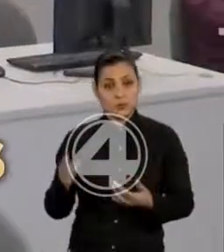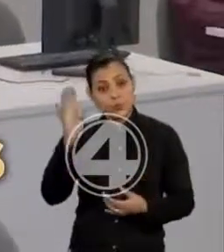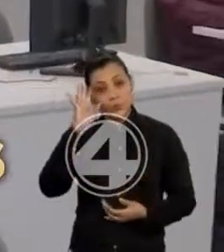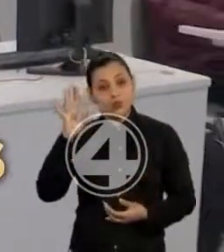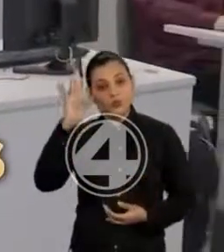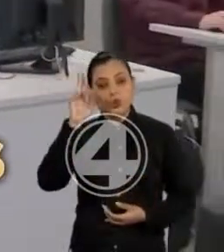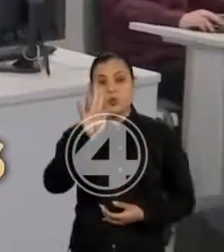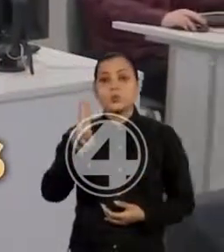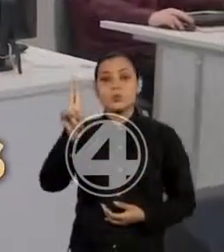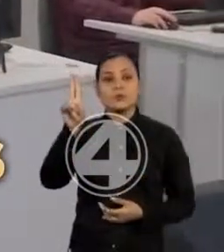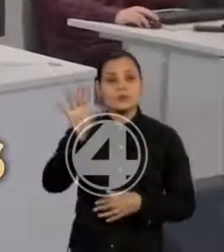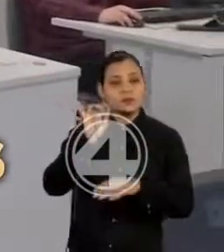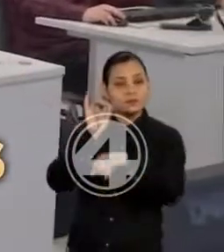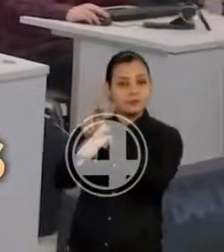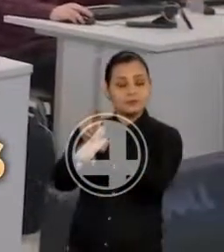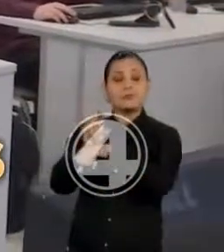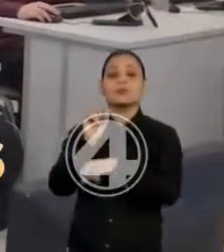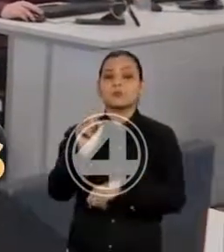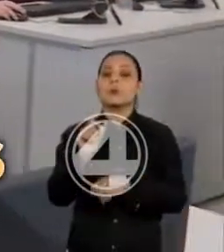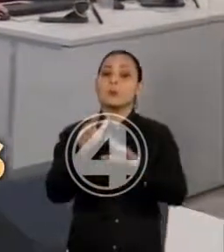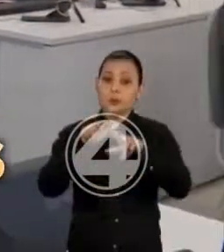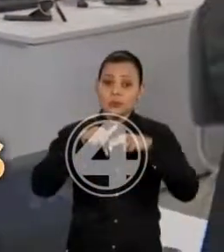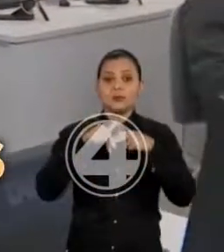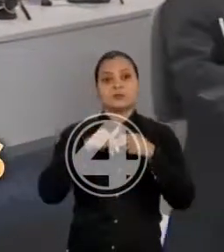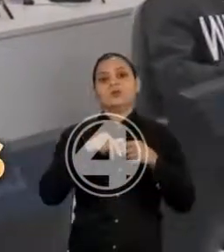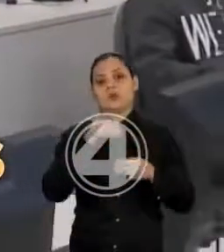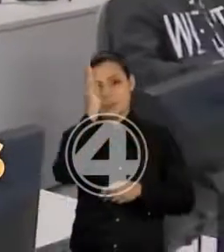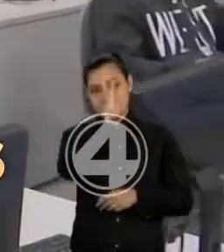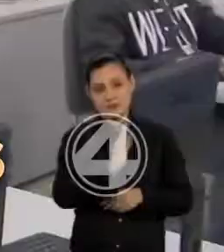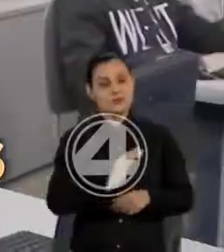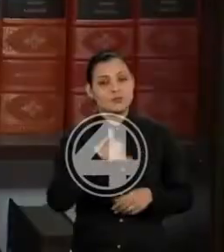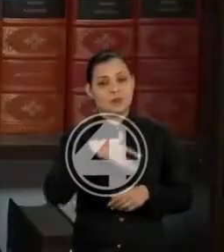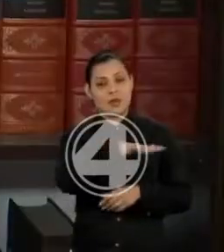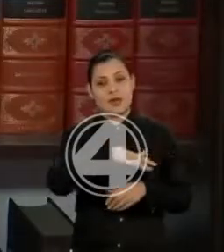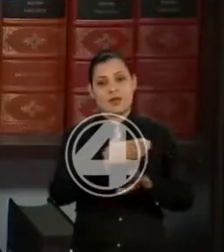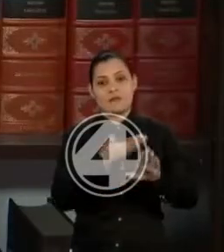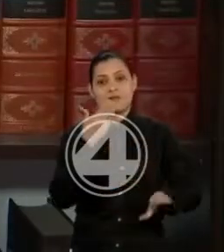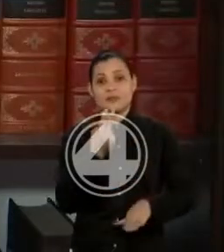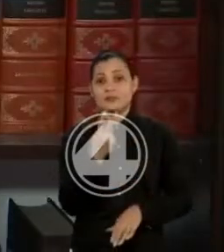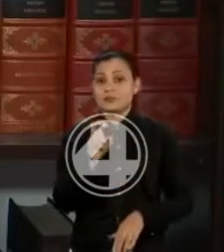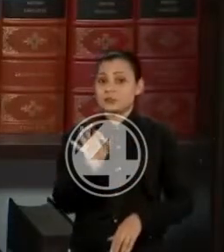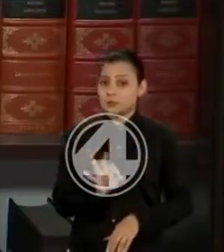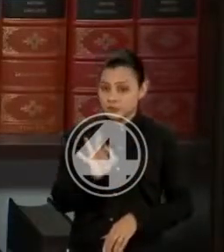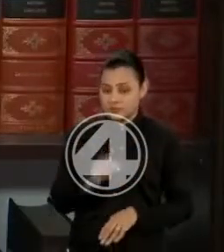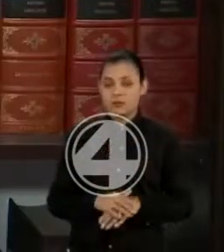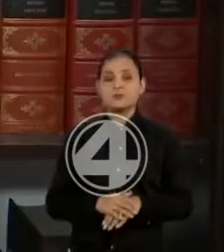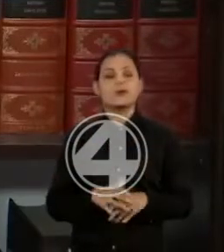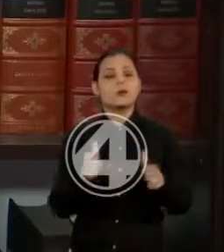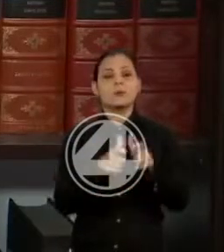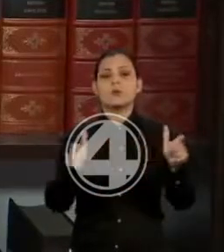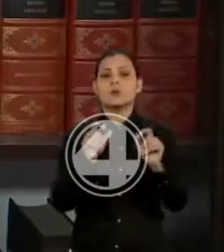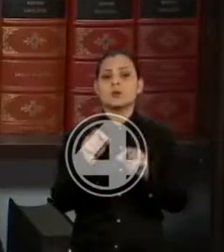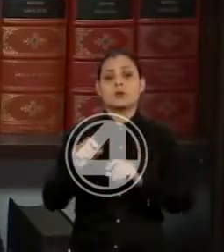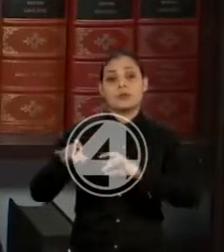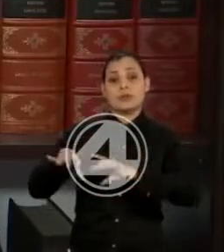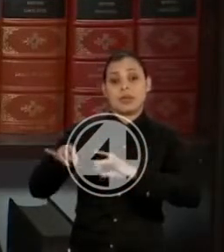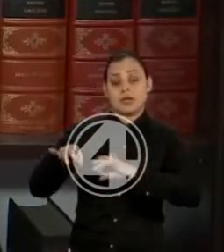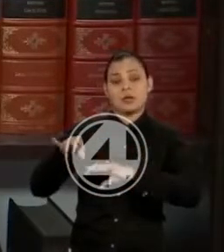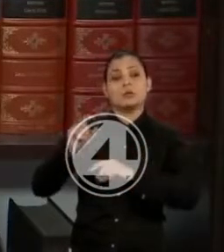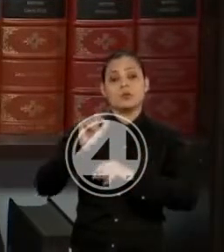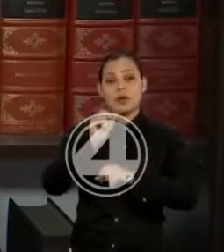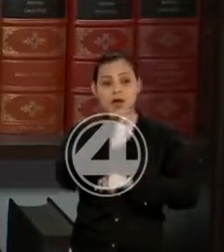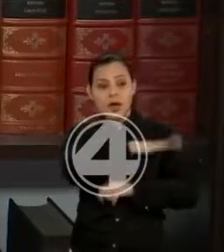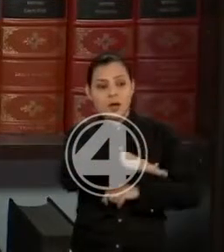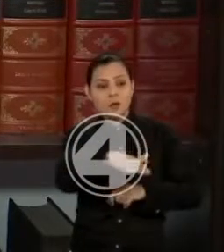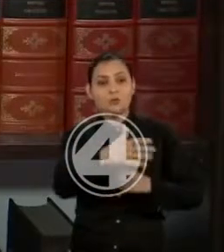da universidade é um dos motivos que afastam o brasileiro de empregos nesta área. Muitas vezes a gente atrai para o ensino técnico aquele